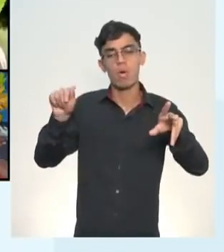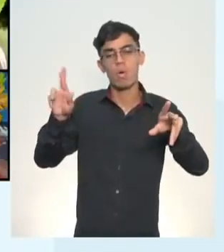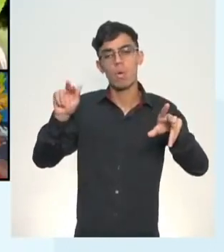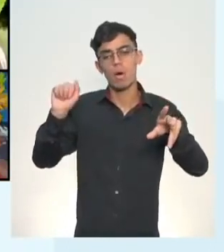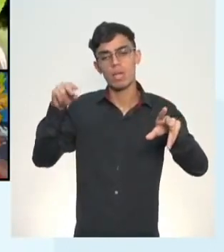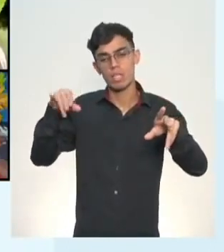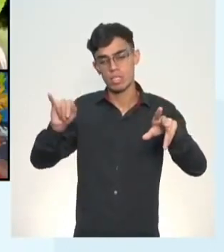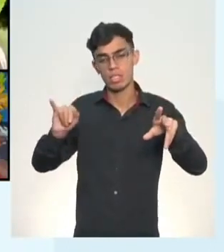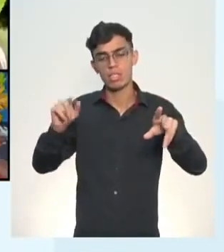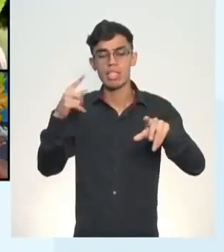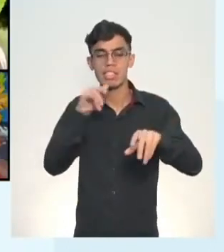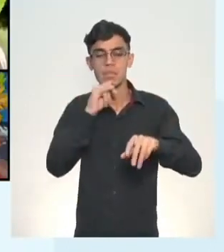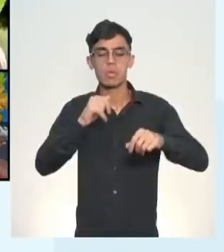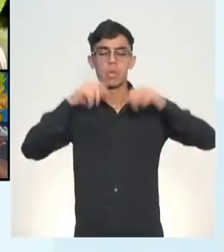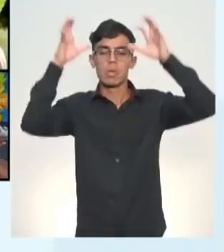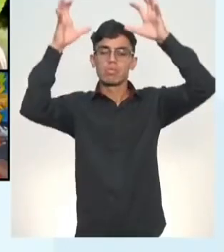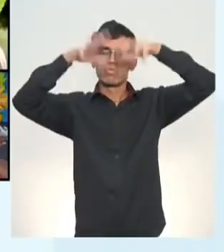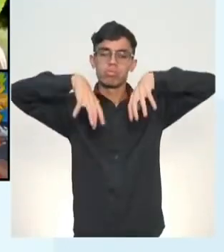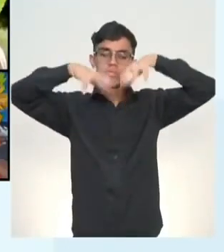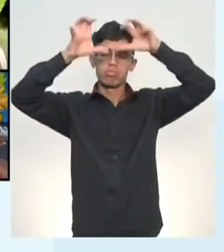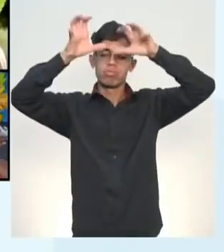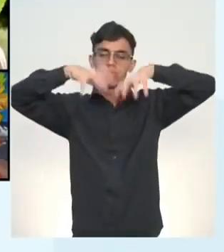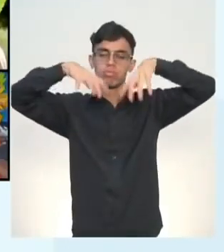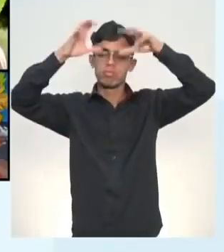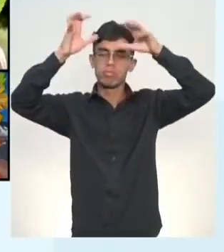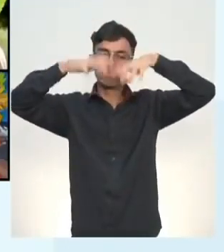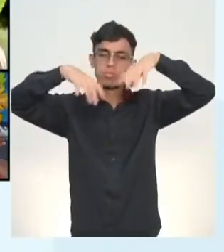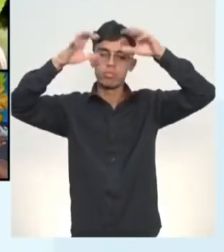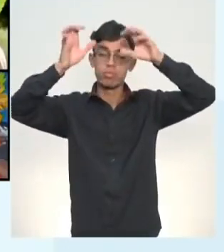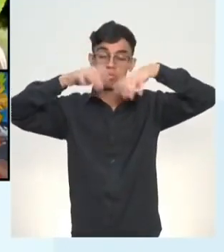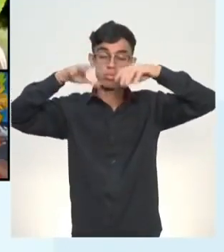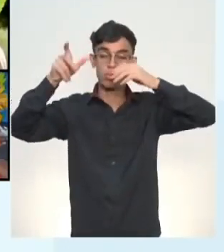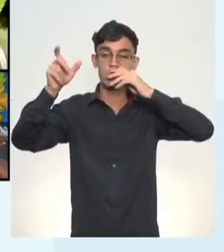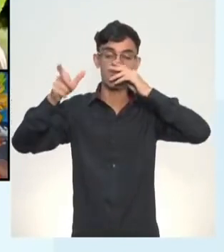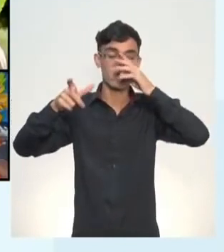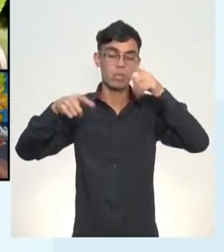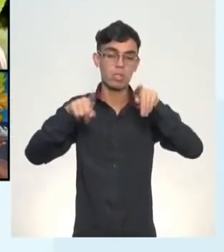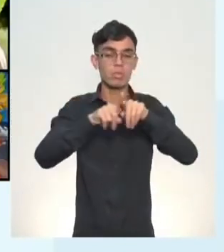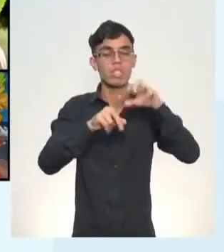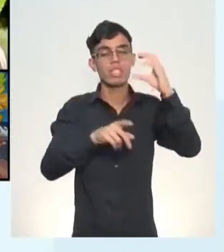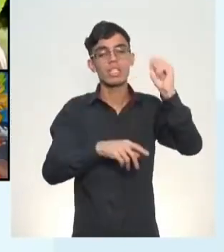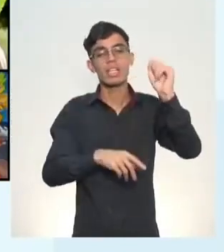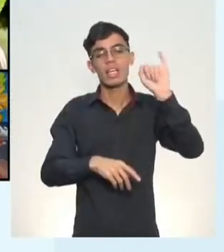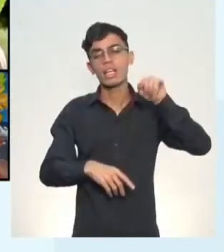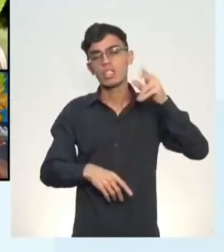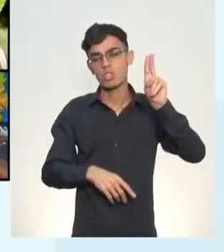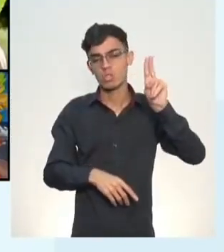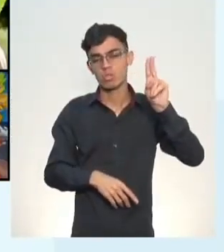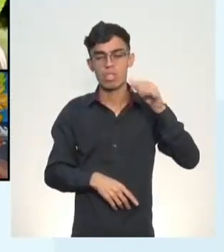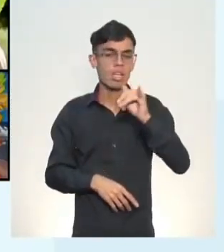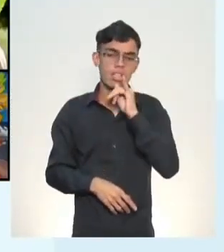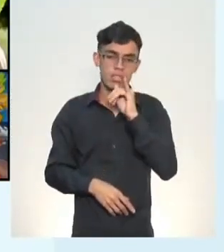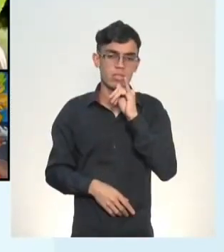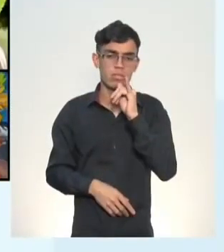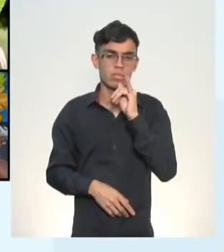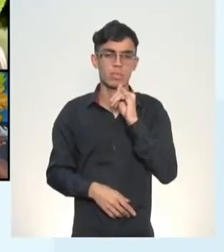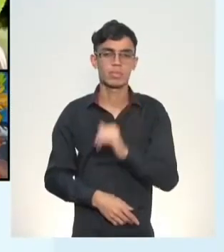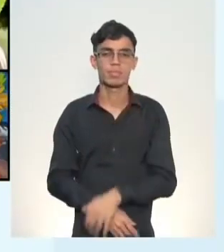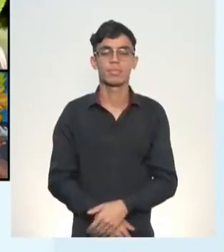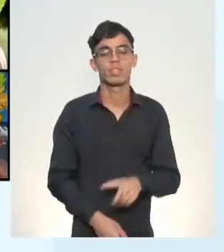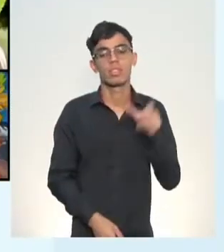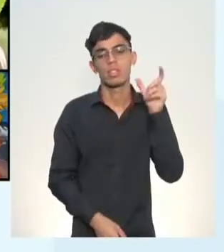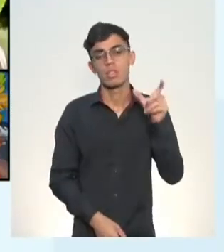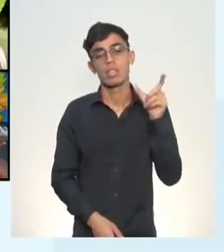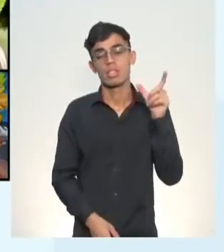gente vê a palavra chuva, né, a palavra caju, ó, são exemplos, né, de